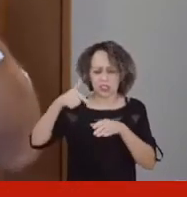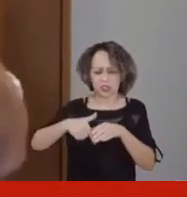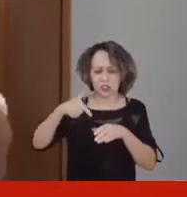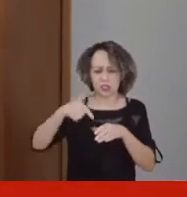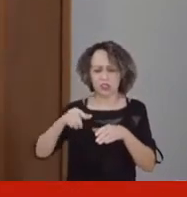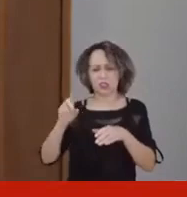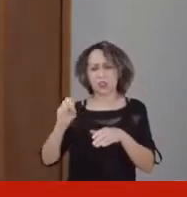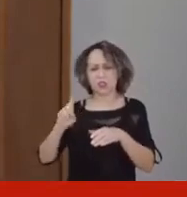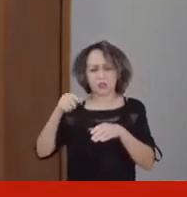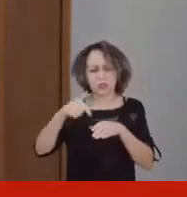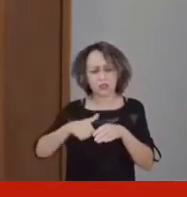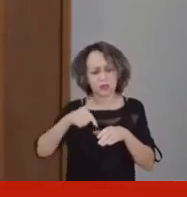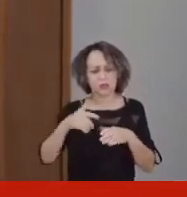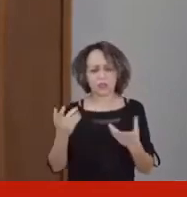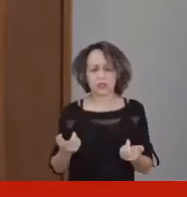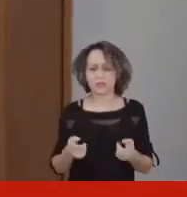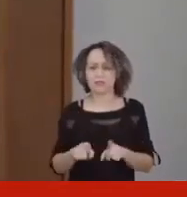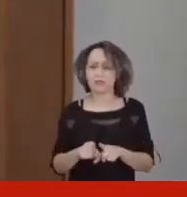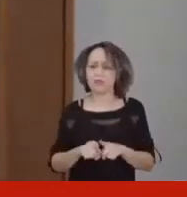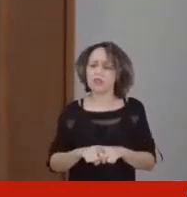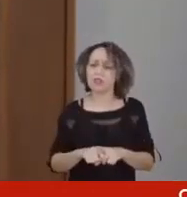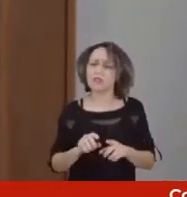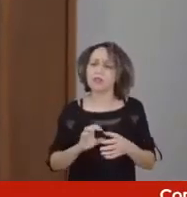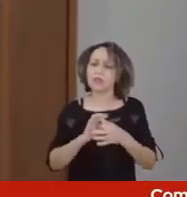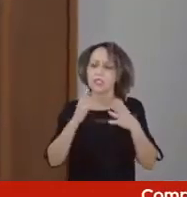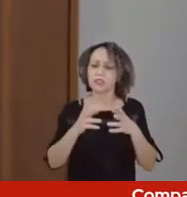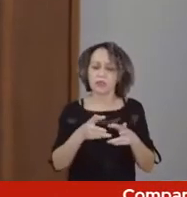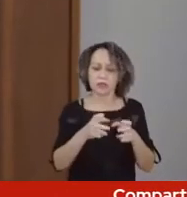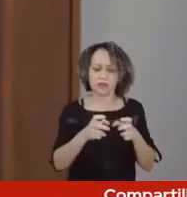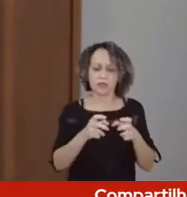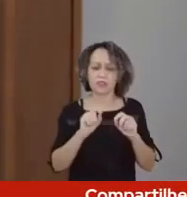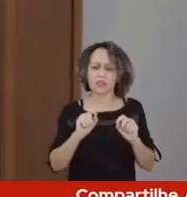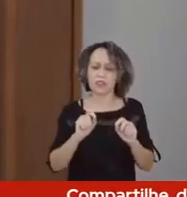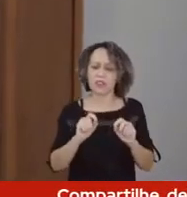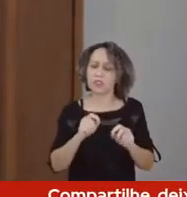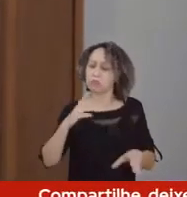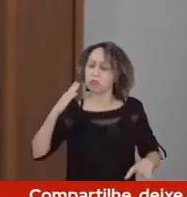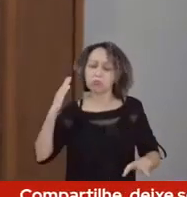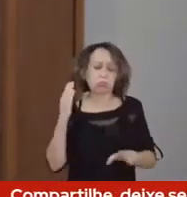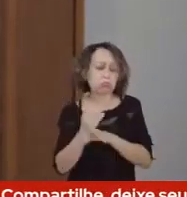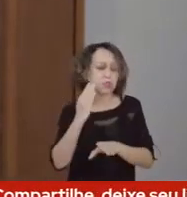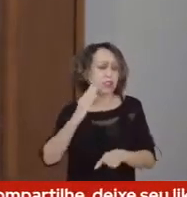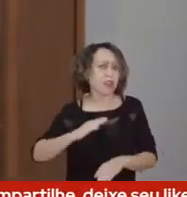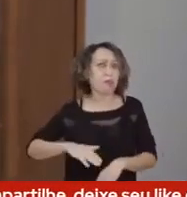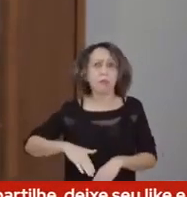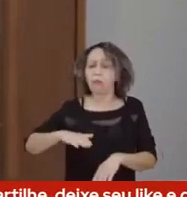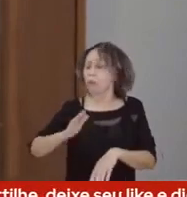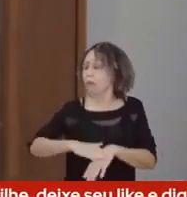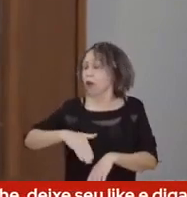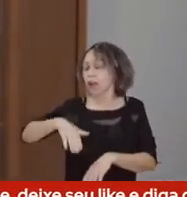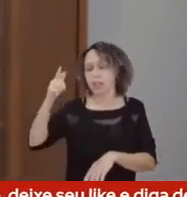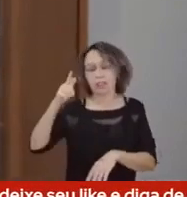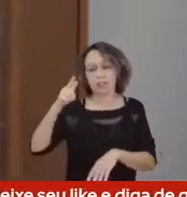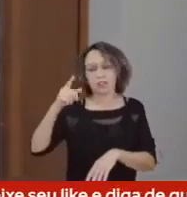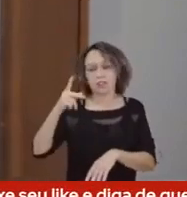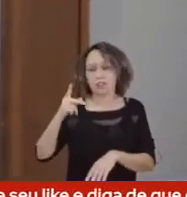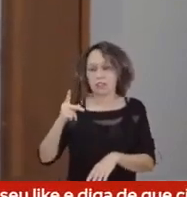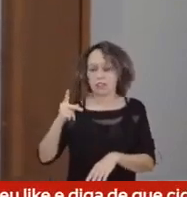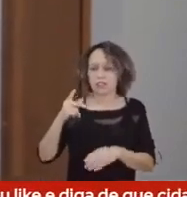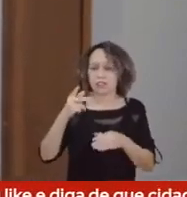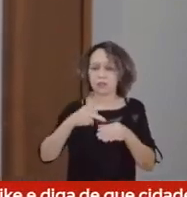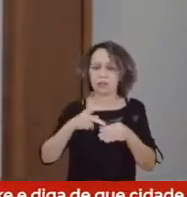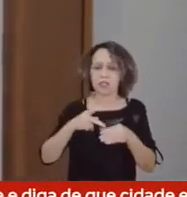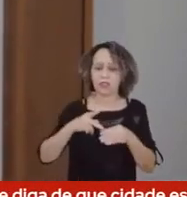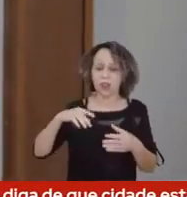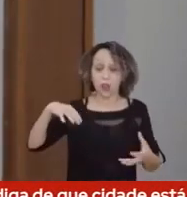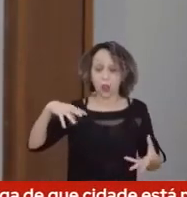fizesse a maior descoberta de petróleo do mundo dos últimos 50 anos. Então, foi essa perseverança, essa luta que permitiu isso. E,